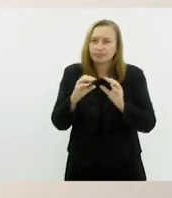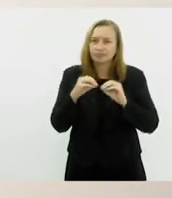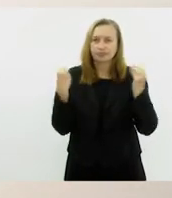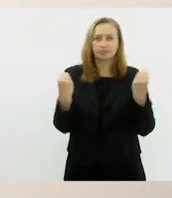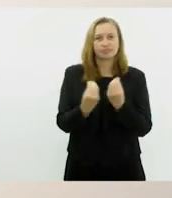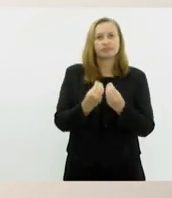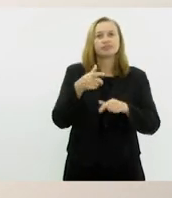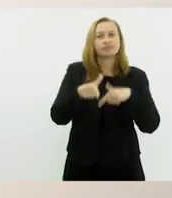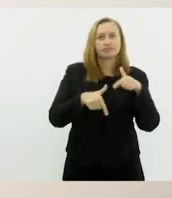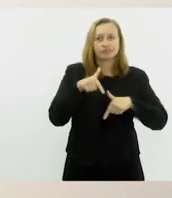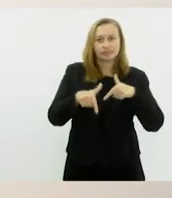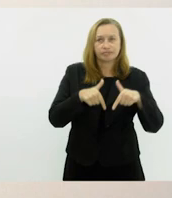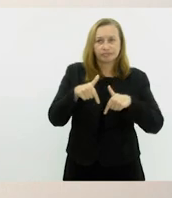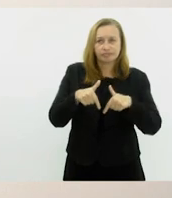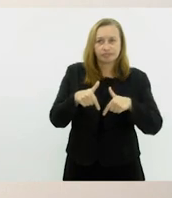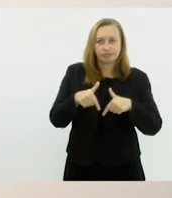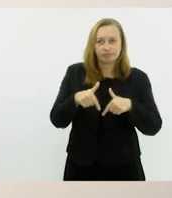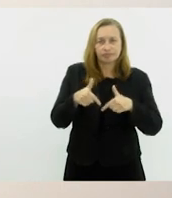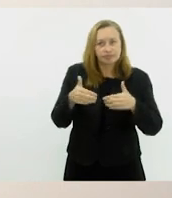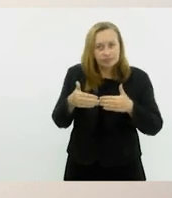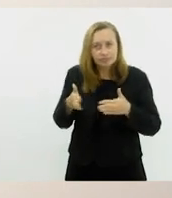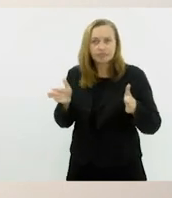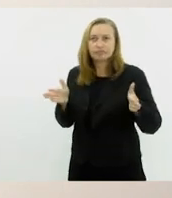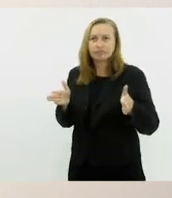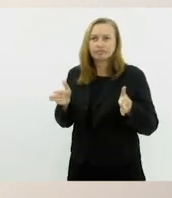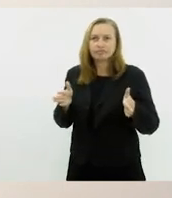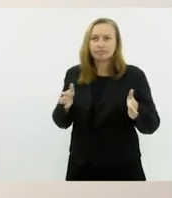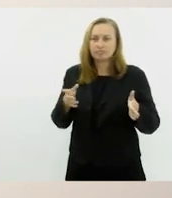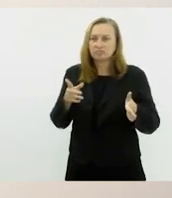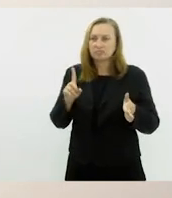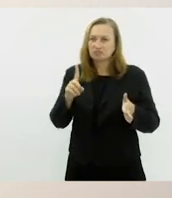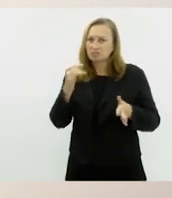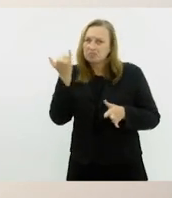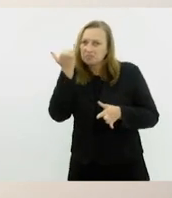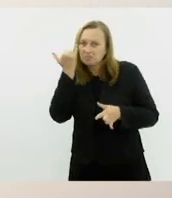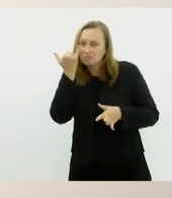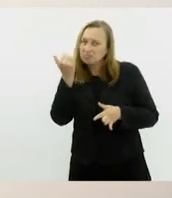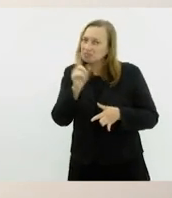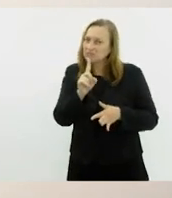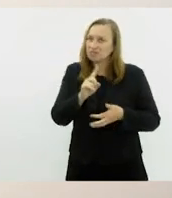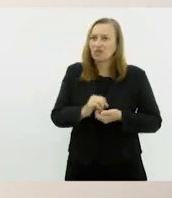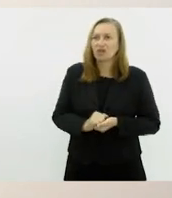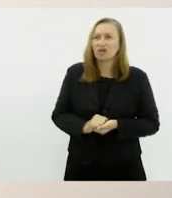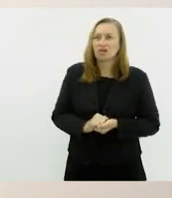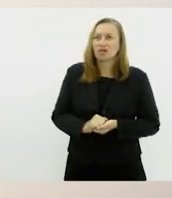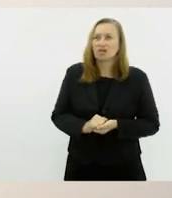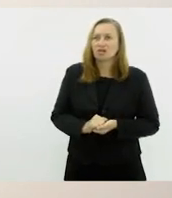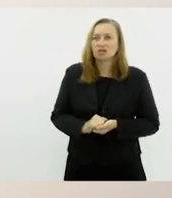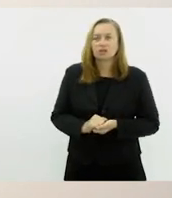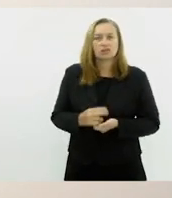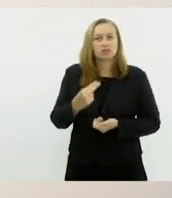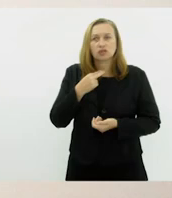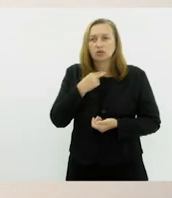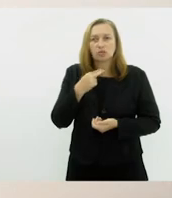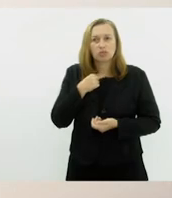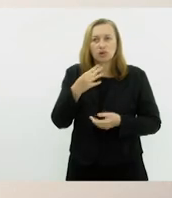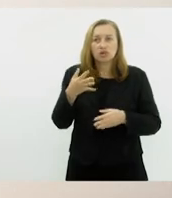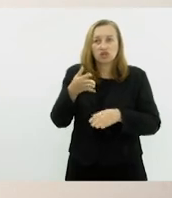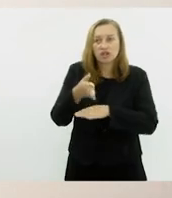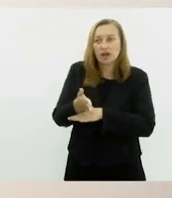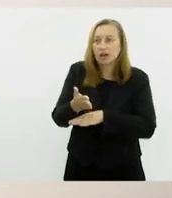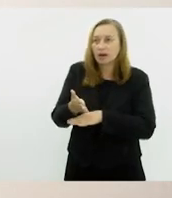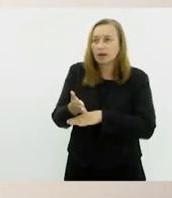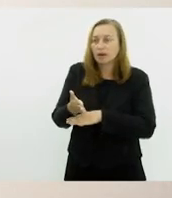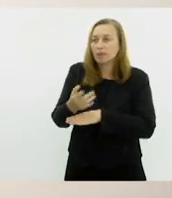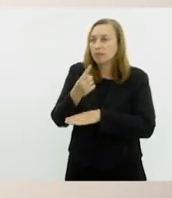de trabalho Nós não somos preguiçosos a gente só não pode chegar perto de vocês e